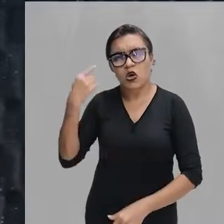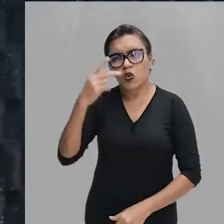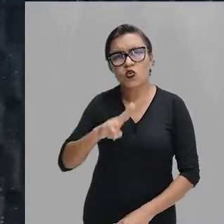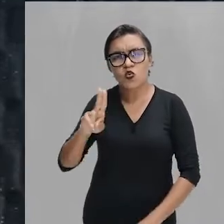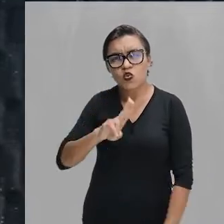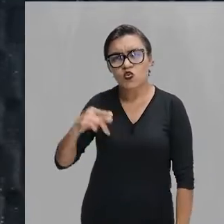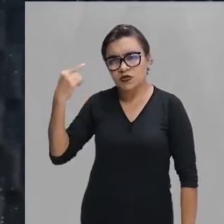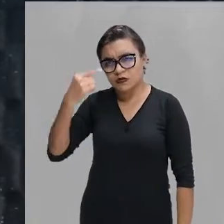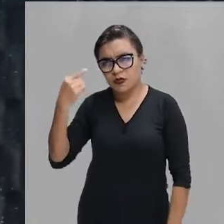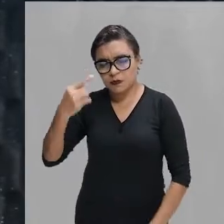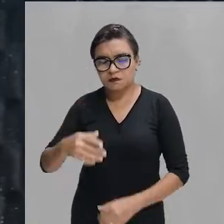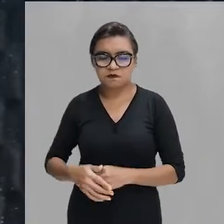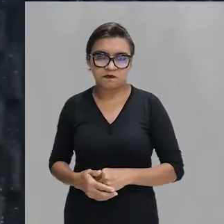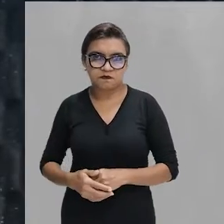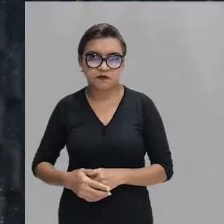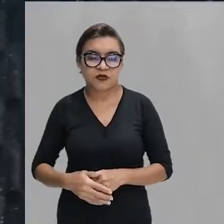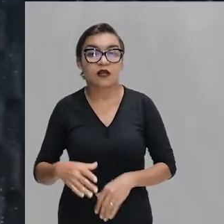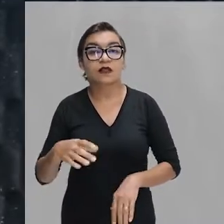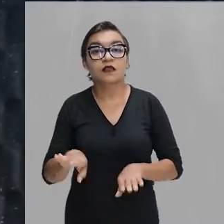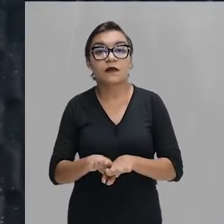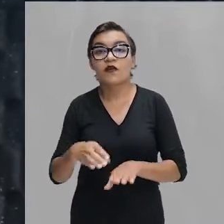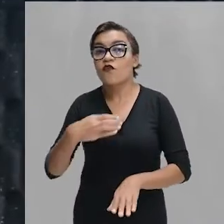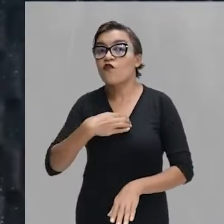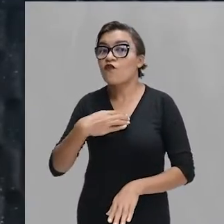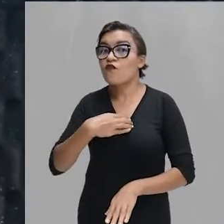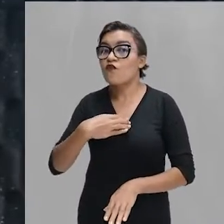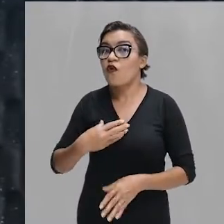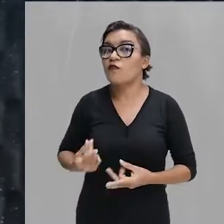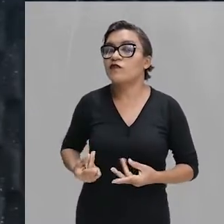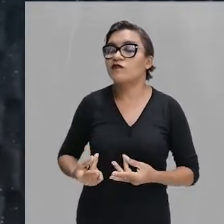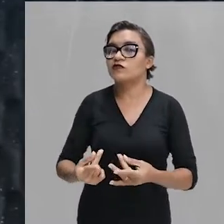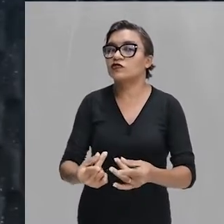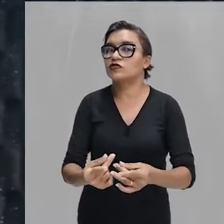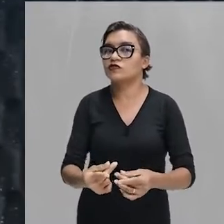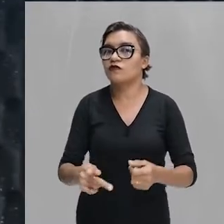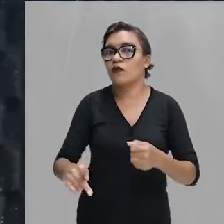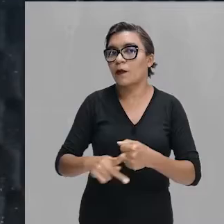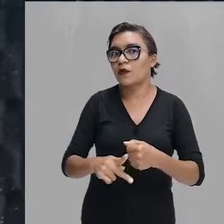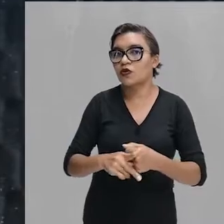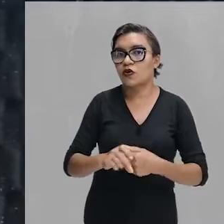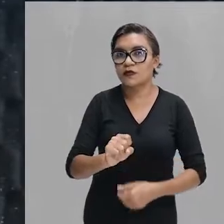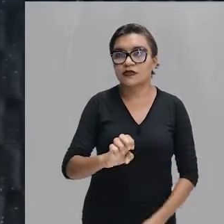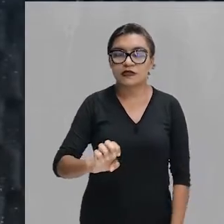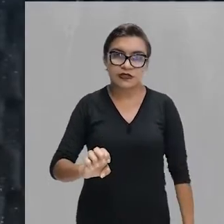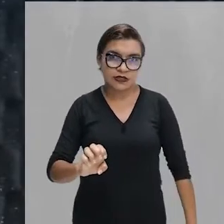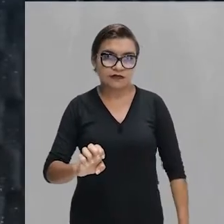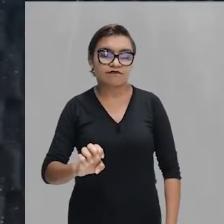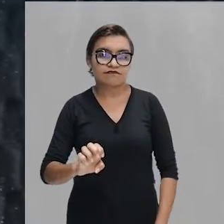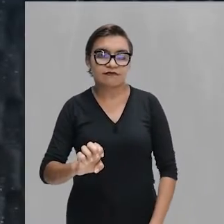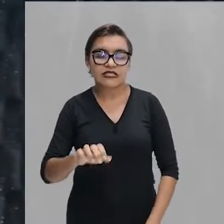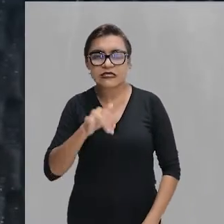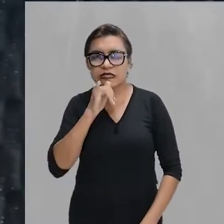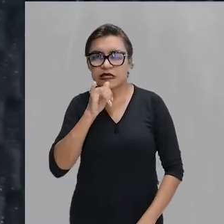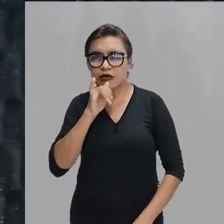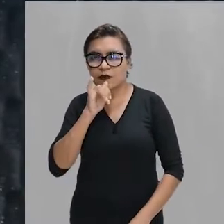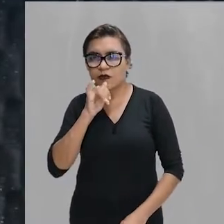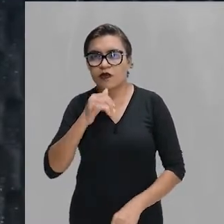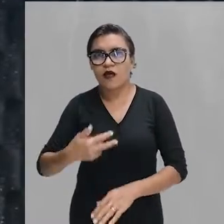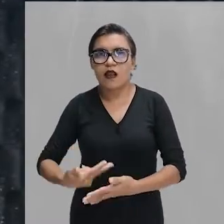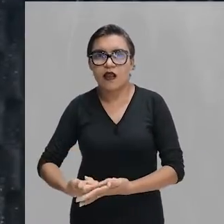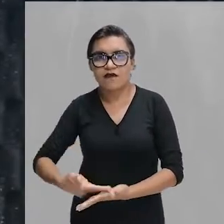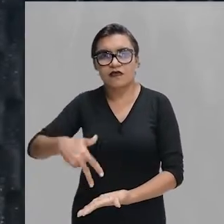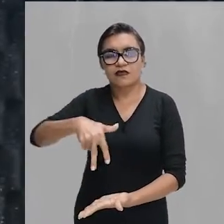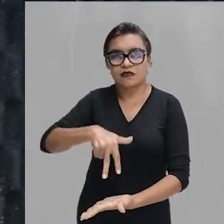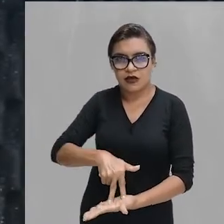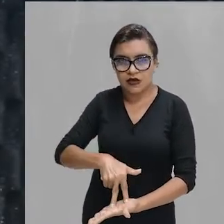espanhol. Inclusive, em sua forma infinitiva, com o pronome si. Levantar-se, casar-se, quejar-se,